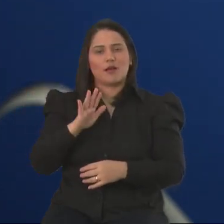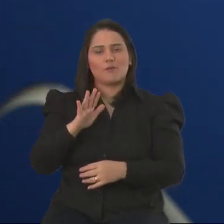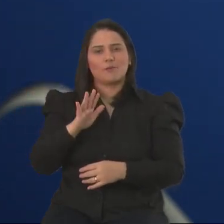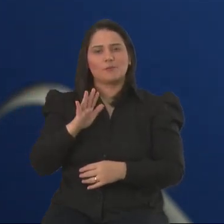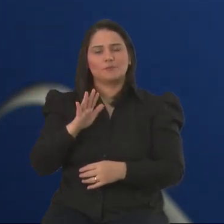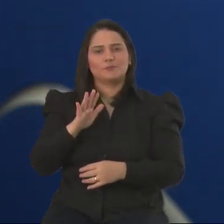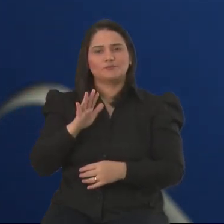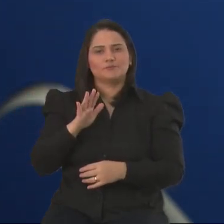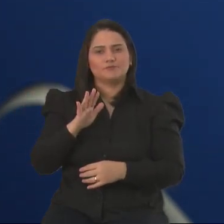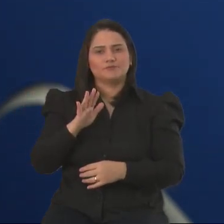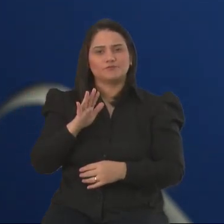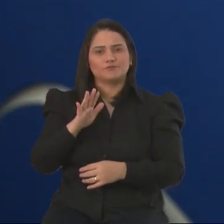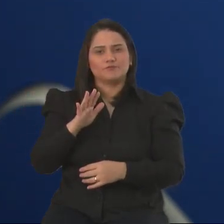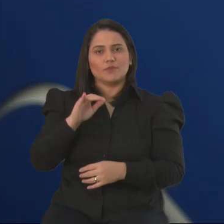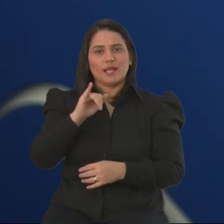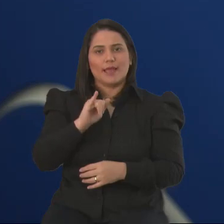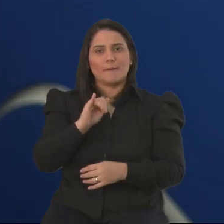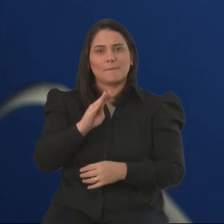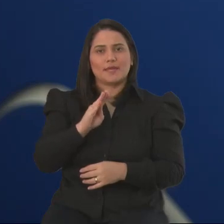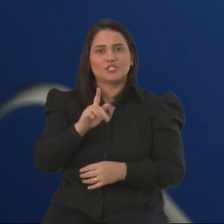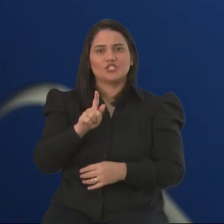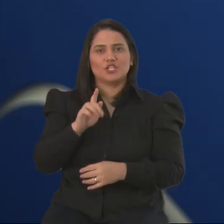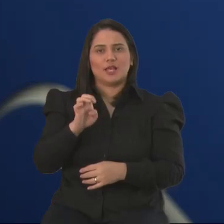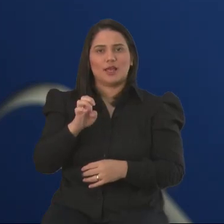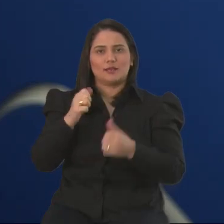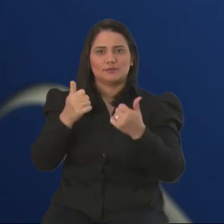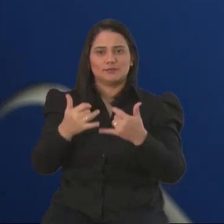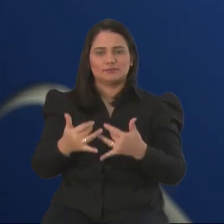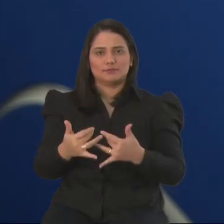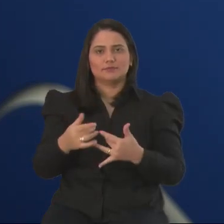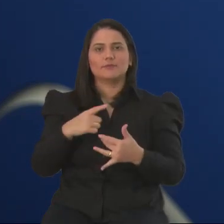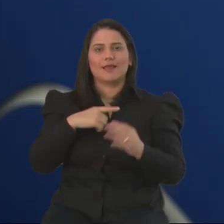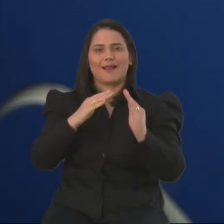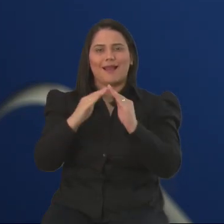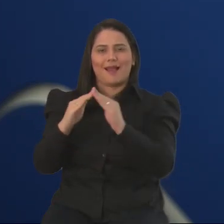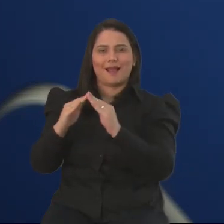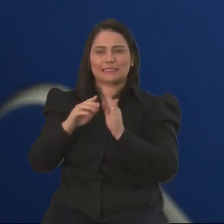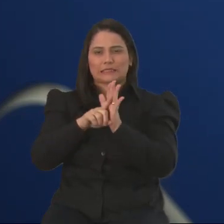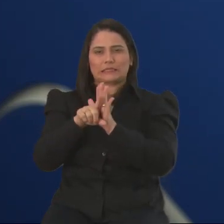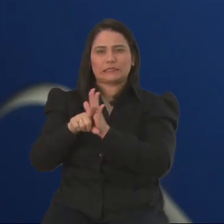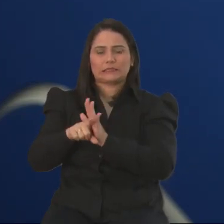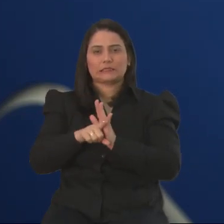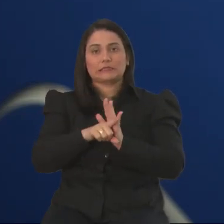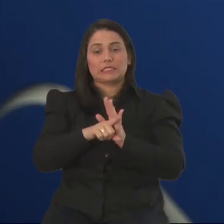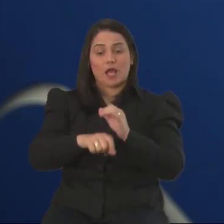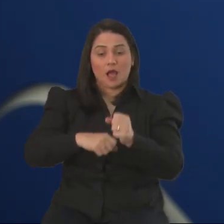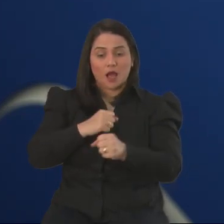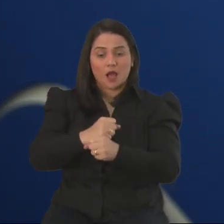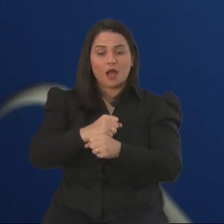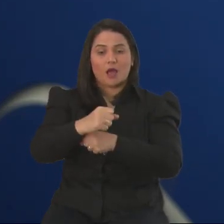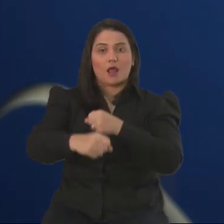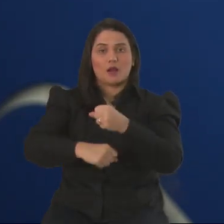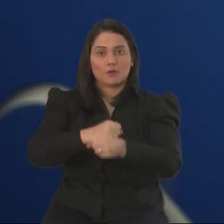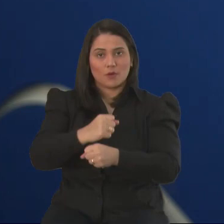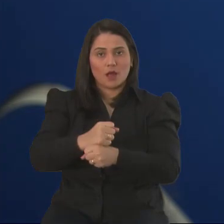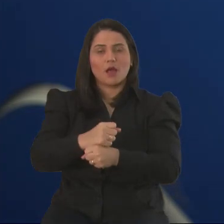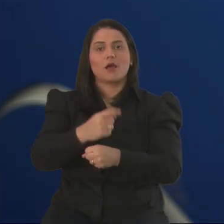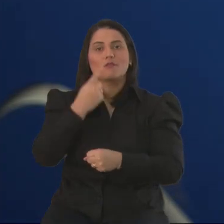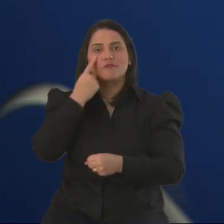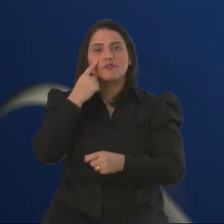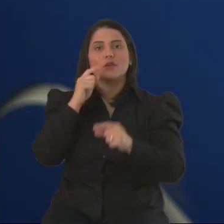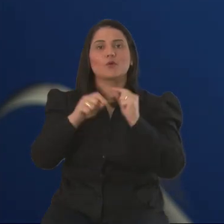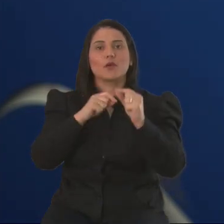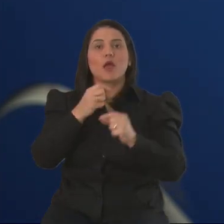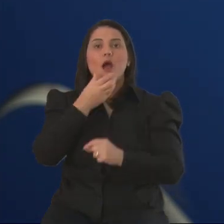realizada pelo IBGE, né, nos domicílios, nos diz ano a ano que a remuneração dos homens